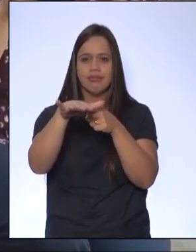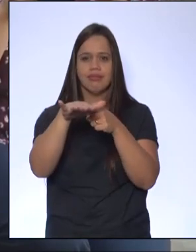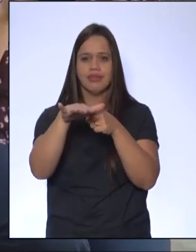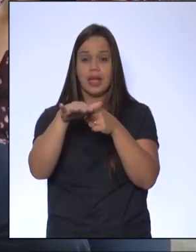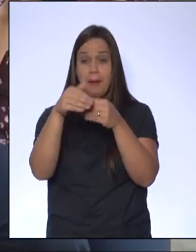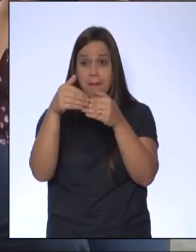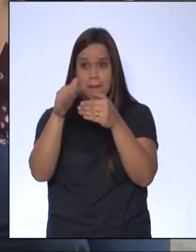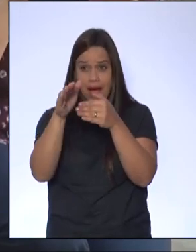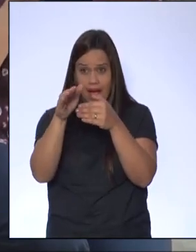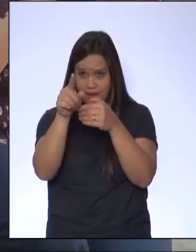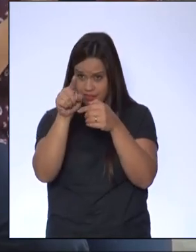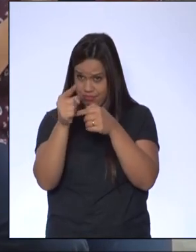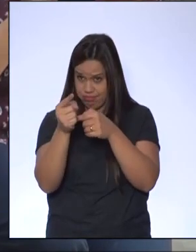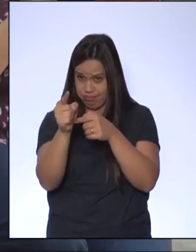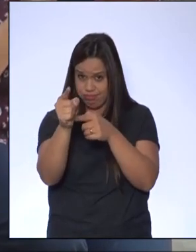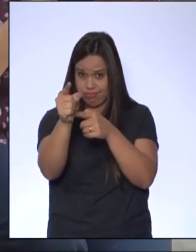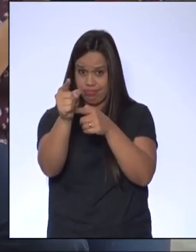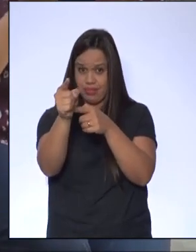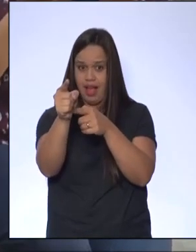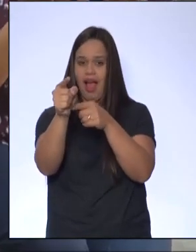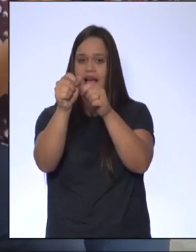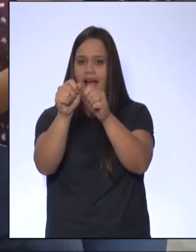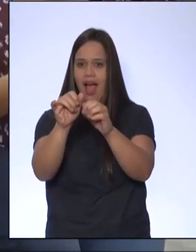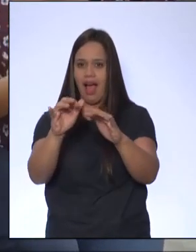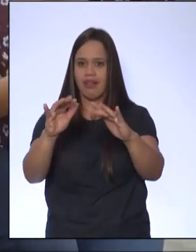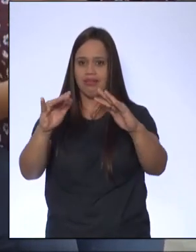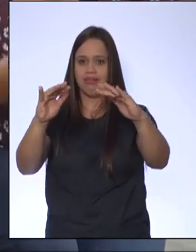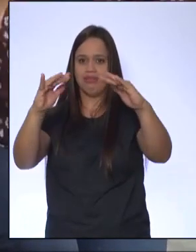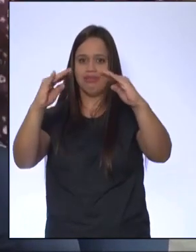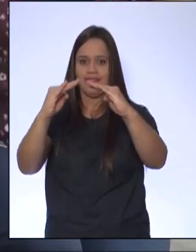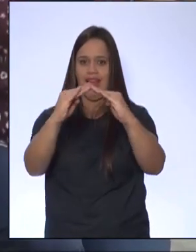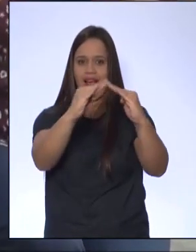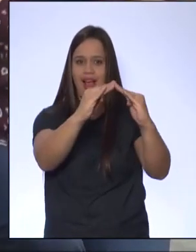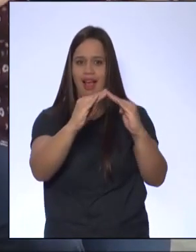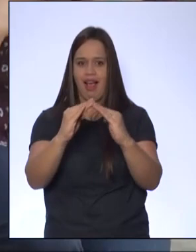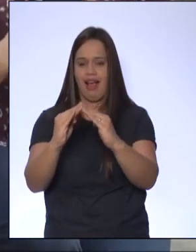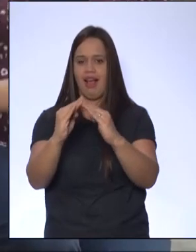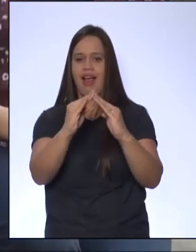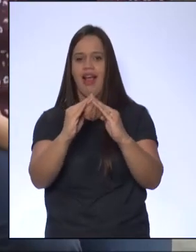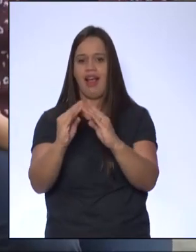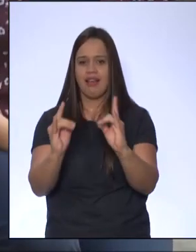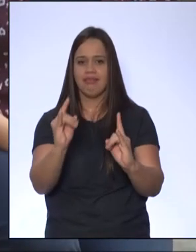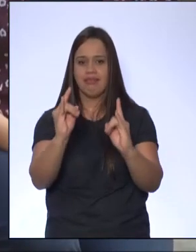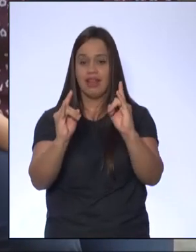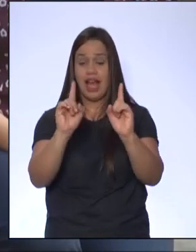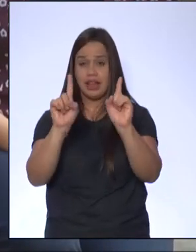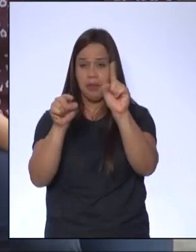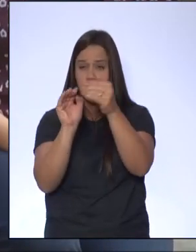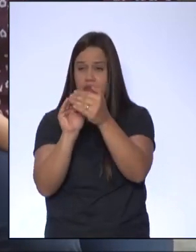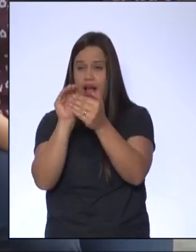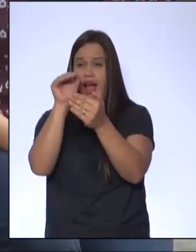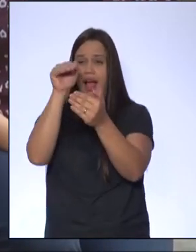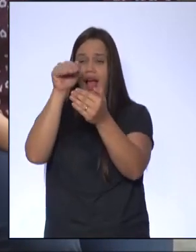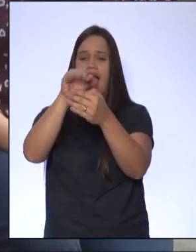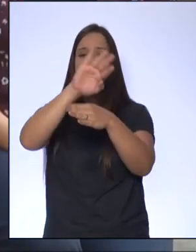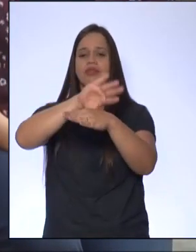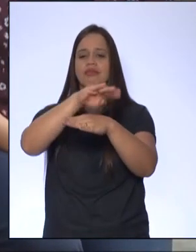pouco mais distante, eu percebo esse daqui e, finalmente, vejo o último plano da minha